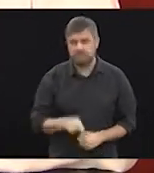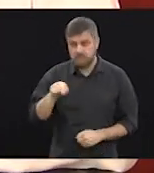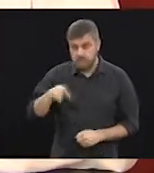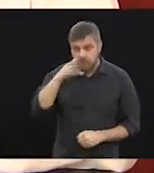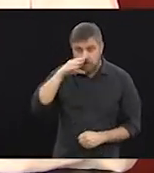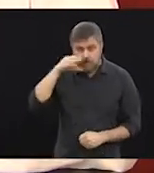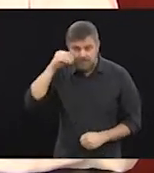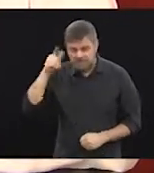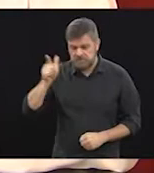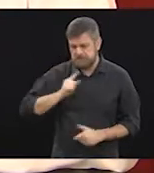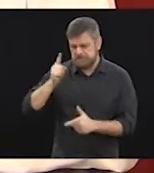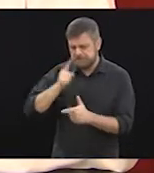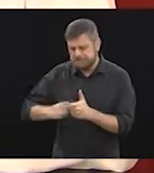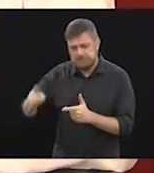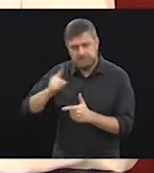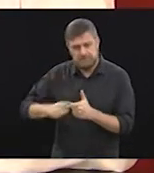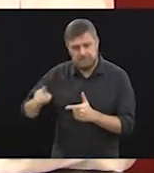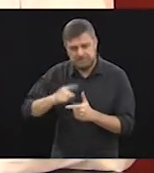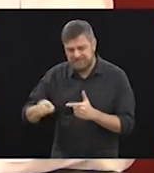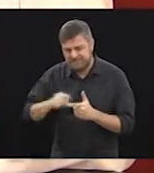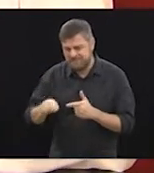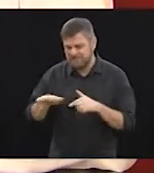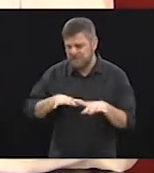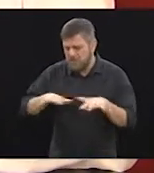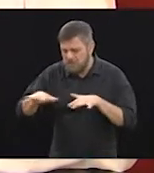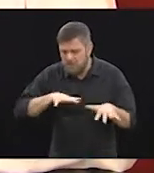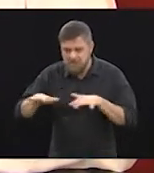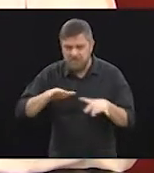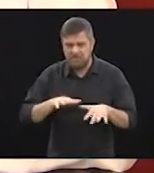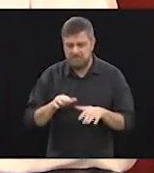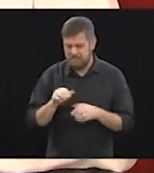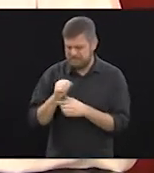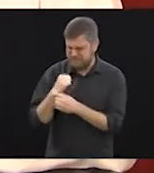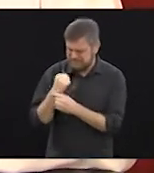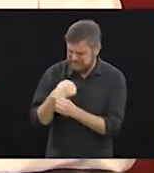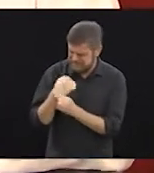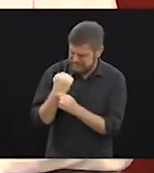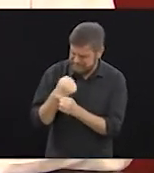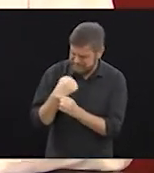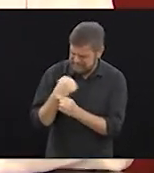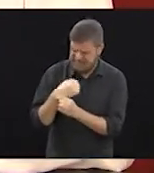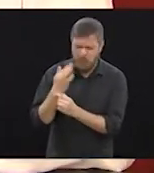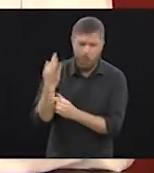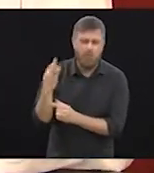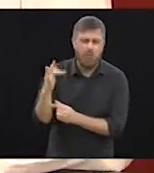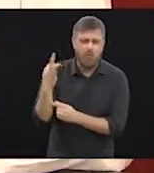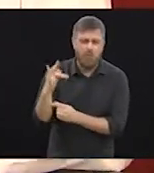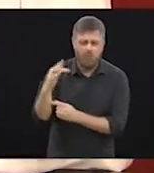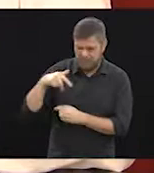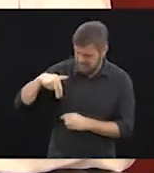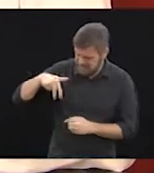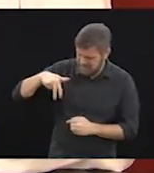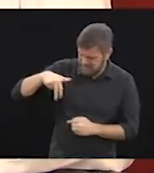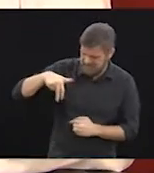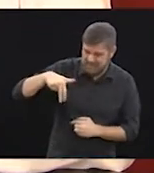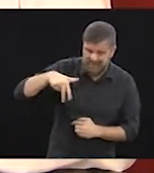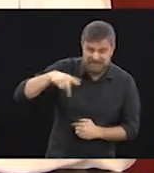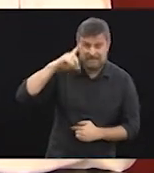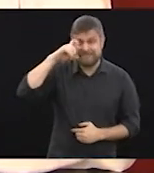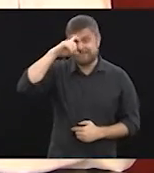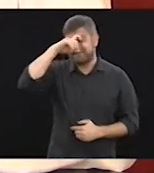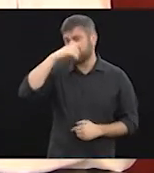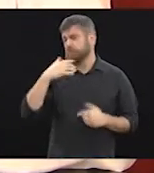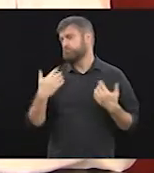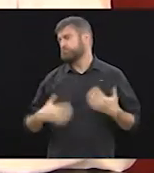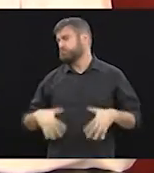eles tinham um problema muito sério de movimento nas articulações, para andar, para fazer uma série